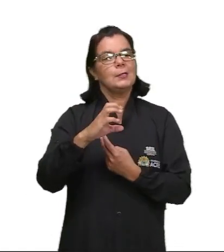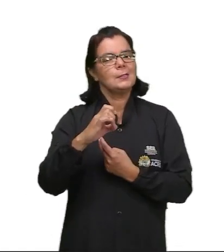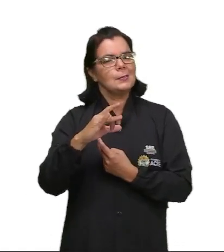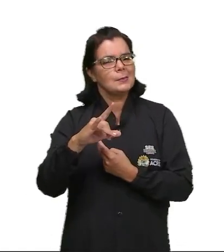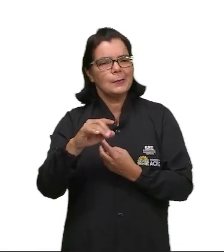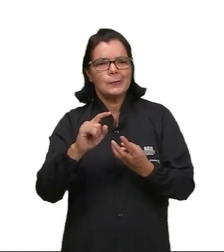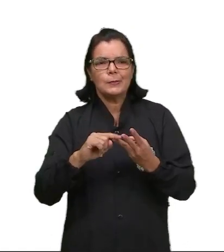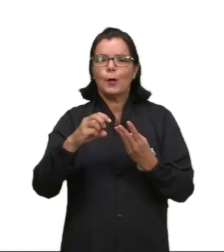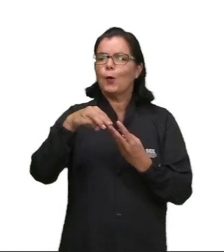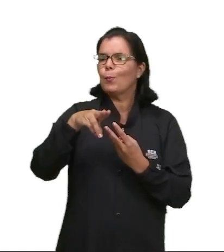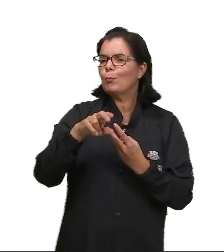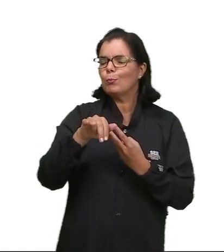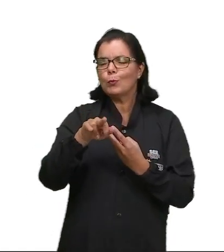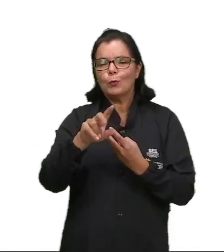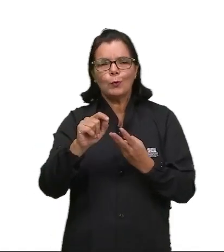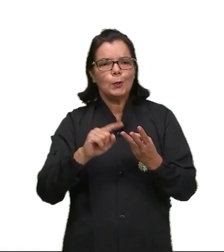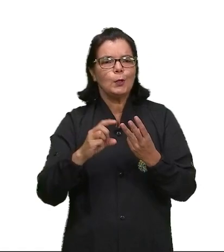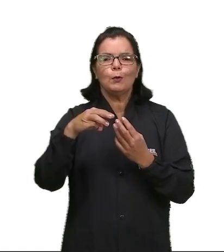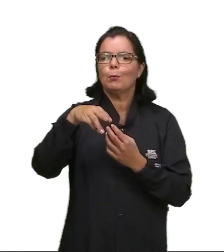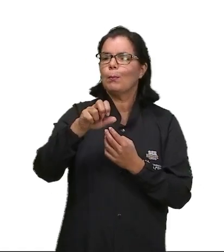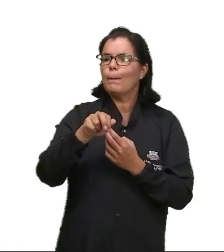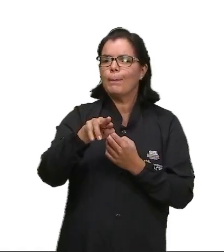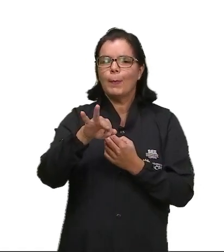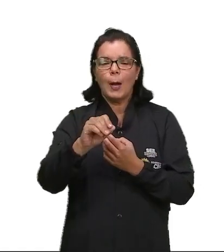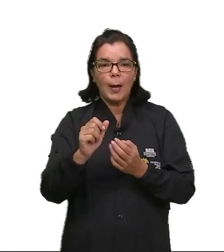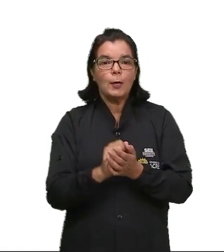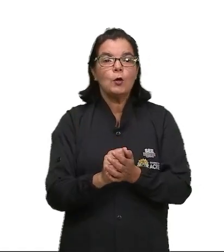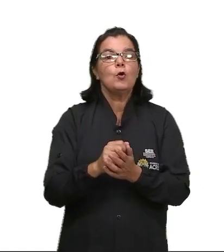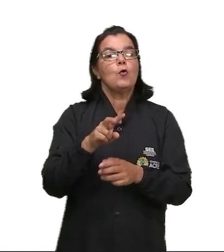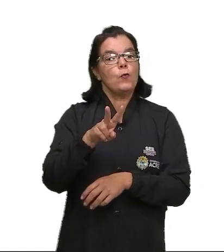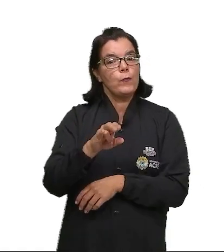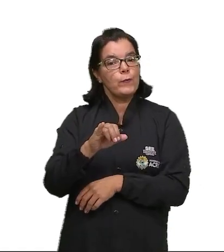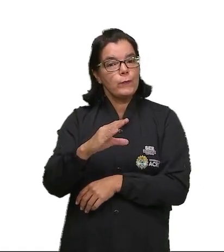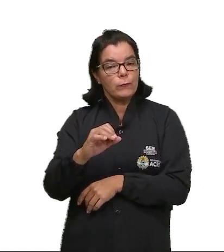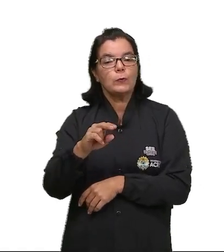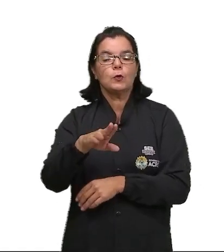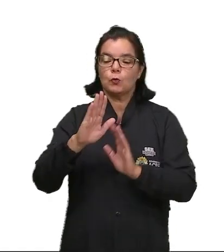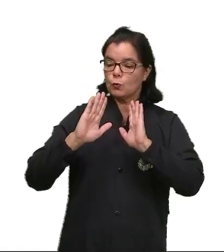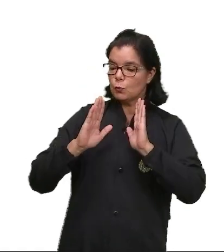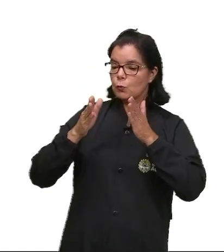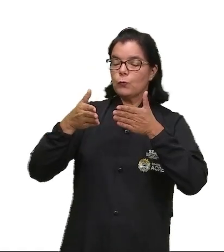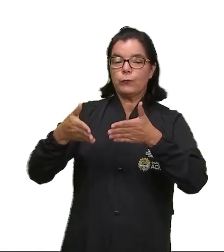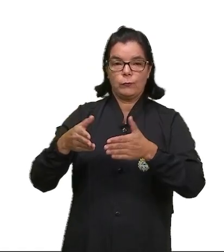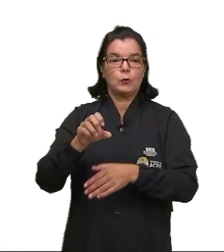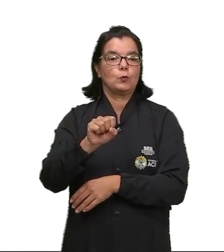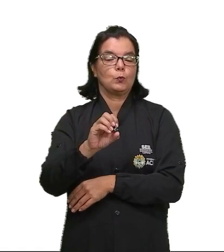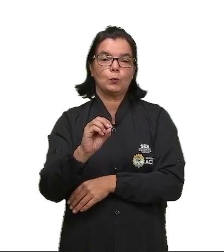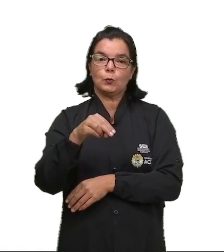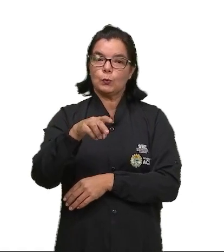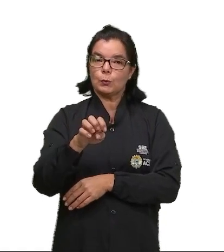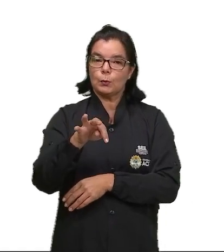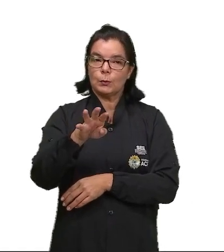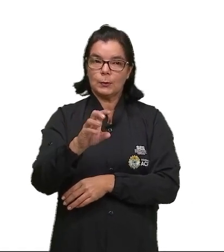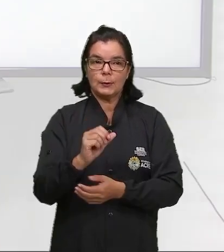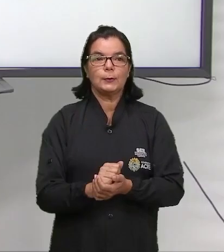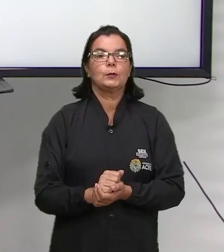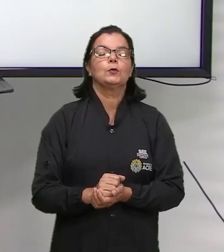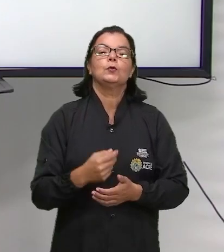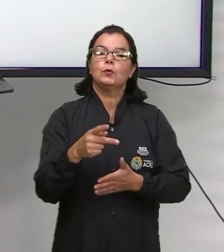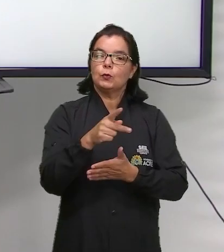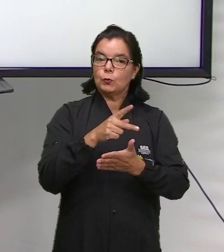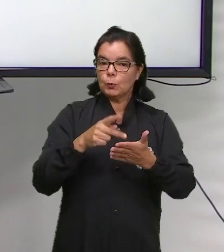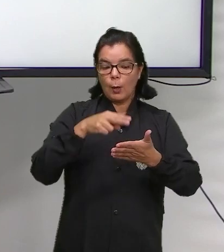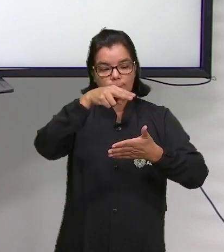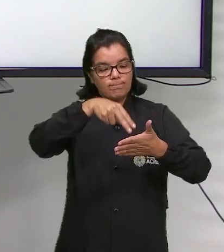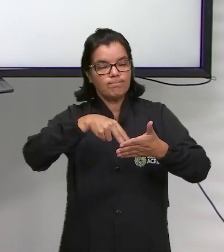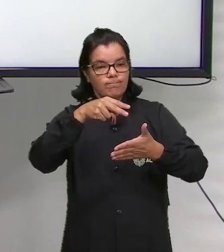Murilo Mendes, Mário Quintana e, como eu falei para vocês, o Vinícius de Moraes, com foco no soneto. Bora ler aqui um soneto do